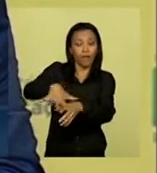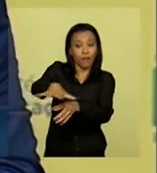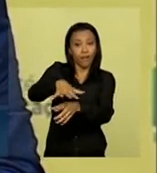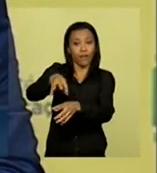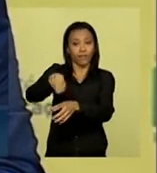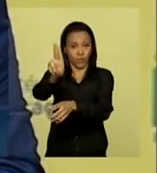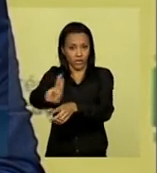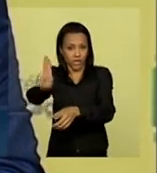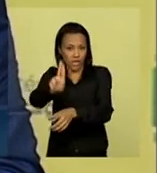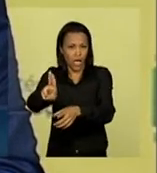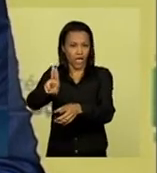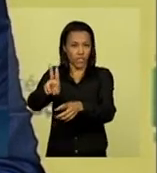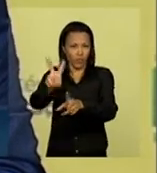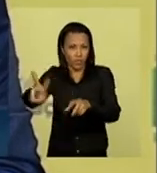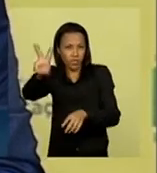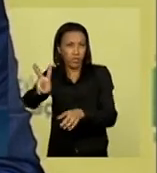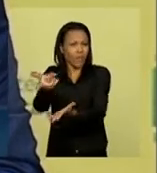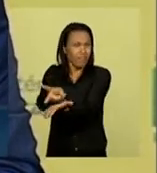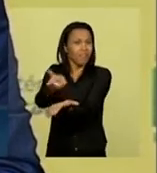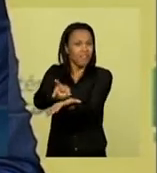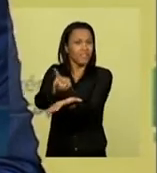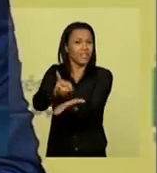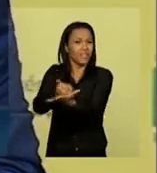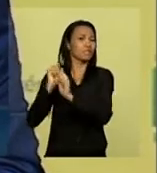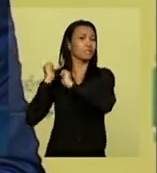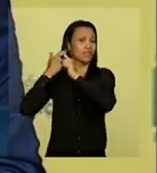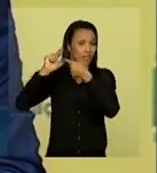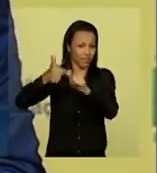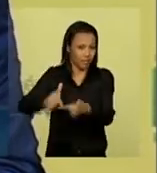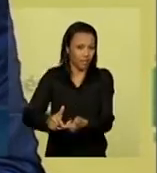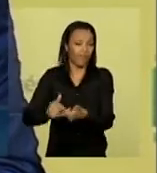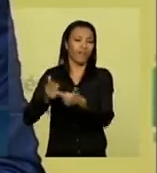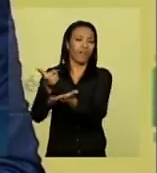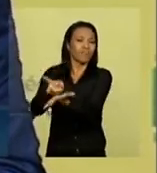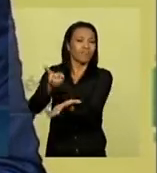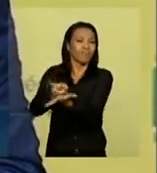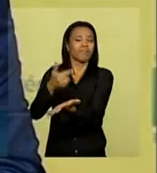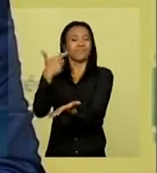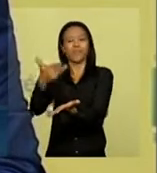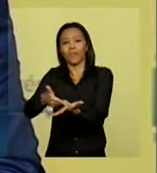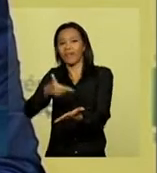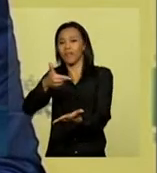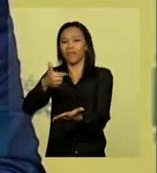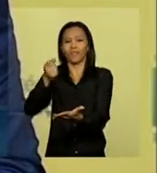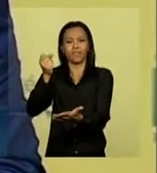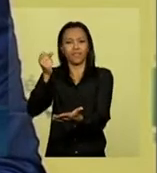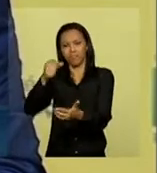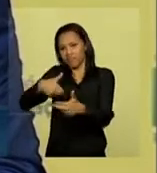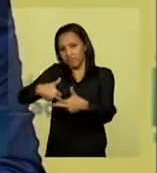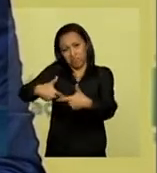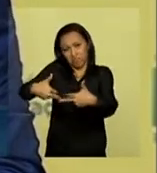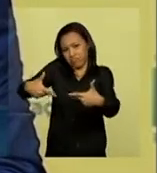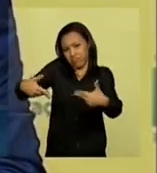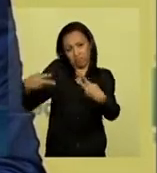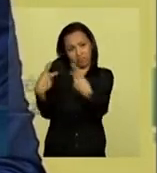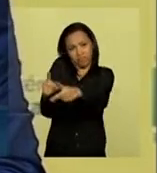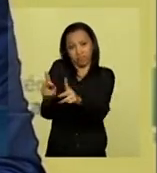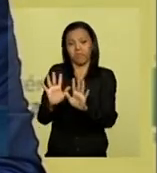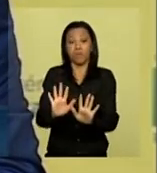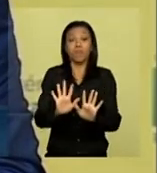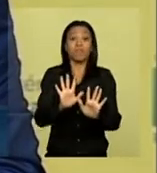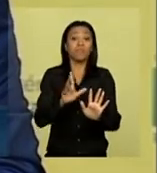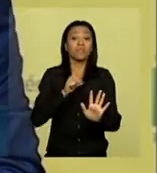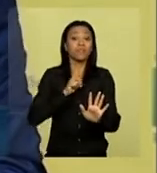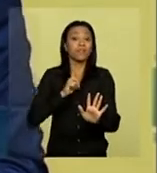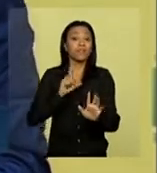envolvido em fazer o vestibular que é manter o vestibular e recebe o adicional Porque tem uma série de bônus então e às vezes